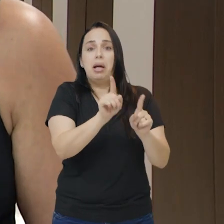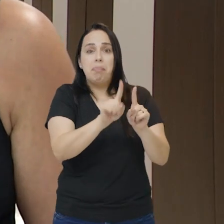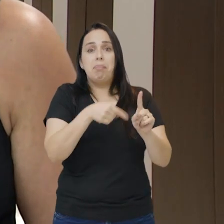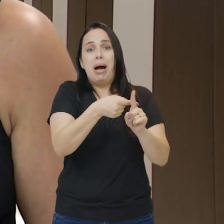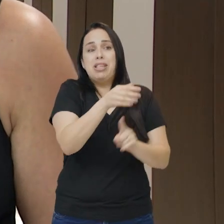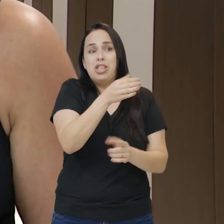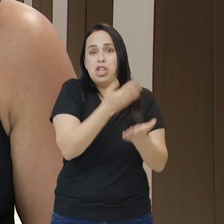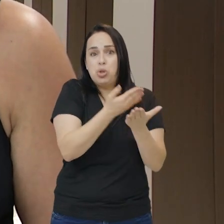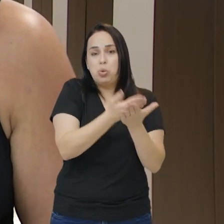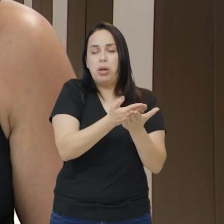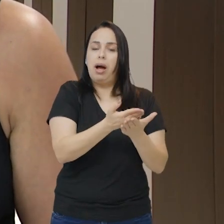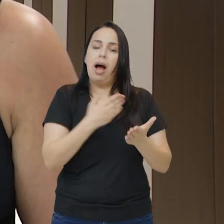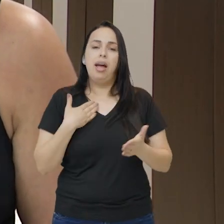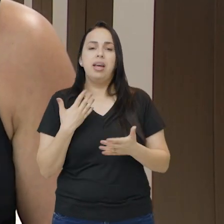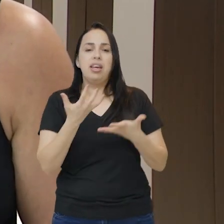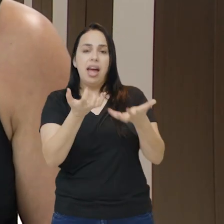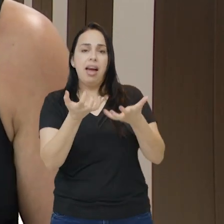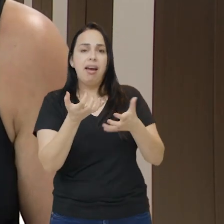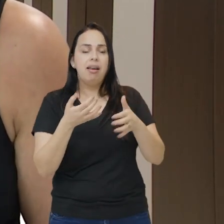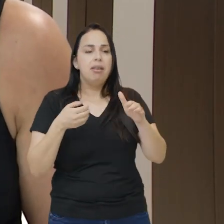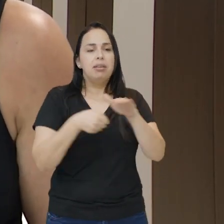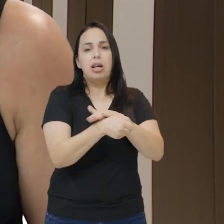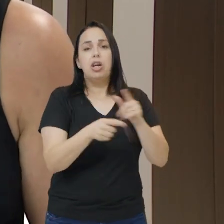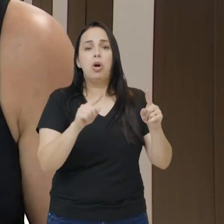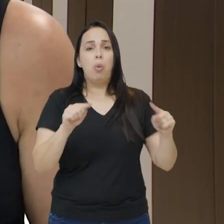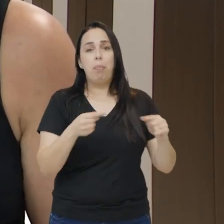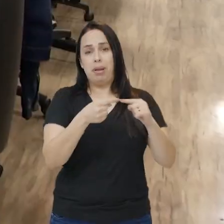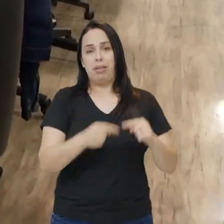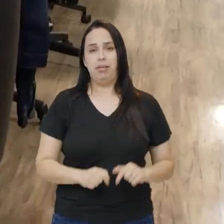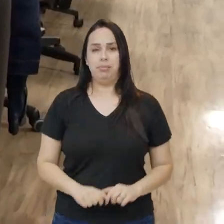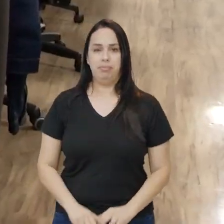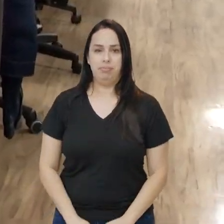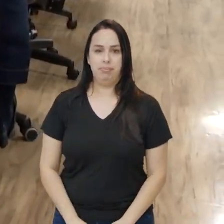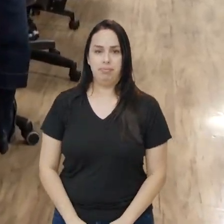eles buscam justamente essa função para que eles possam conciliar.